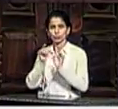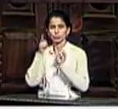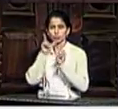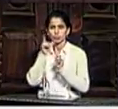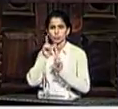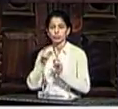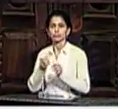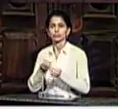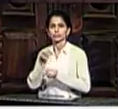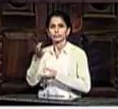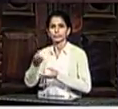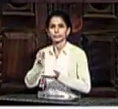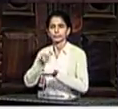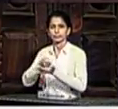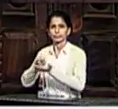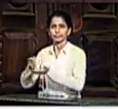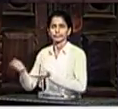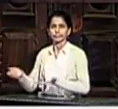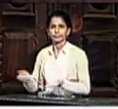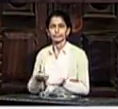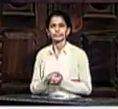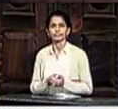Rio também serviu de case